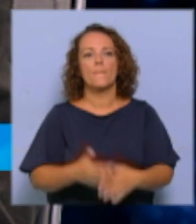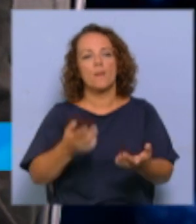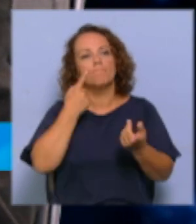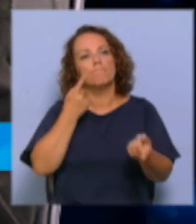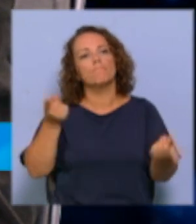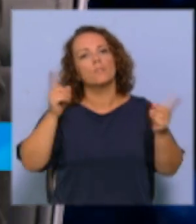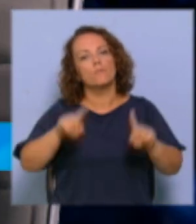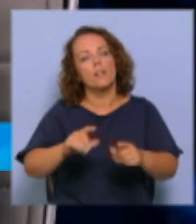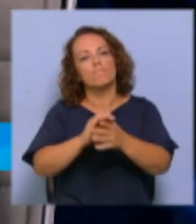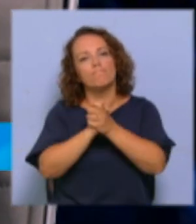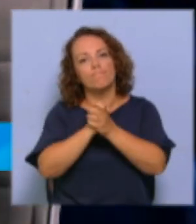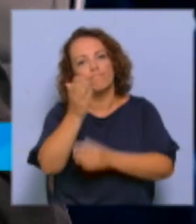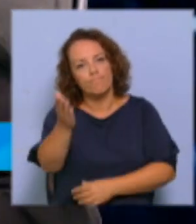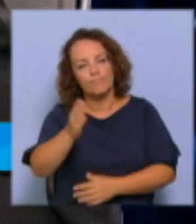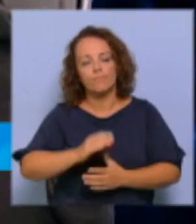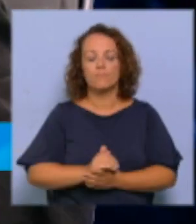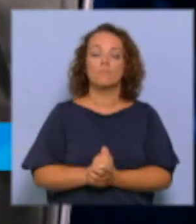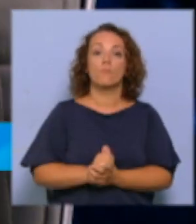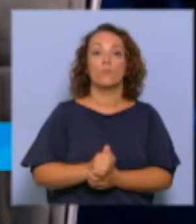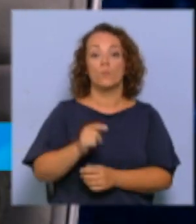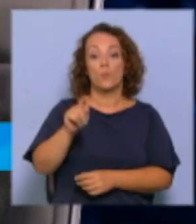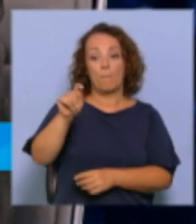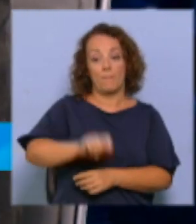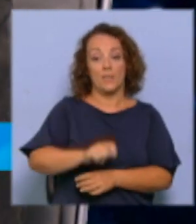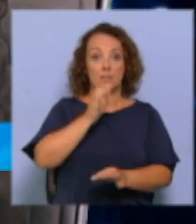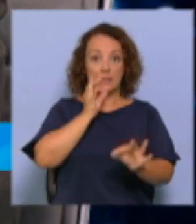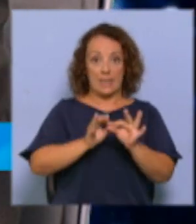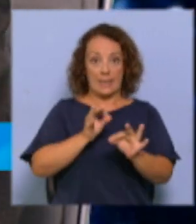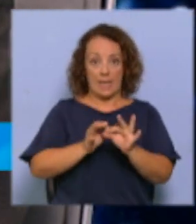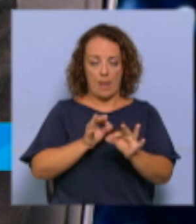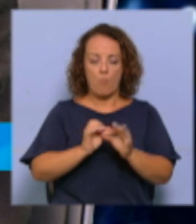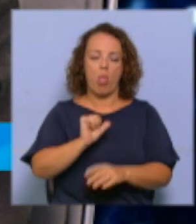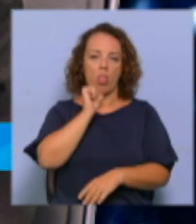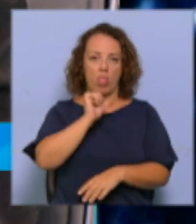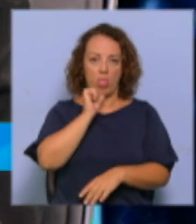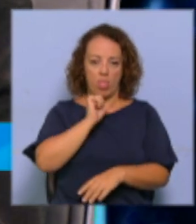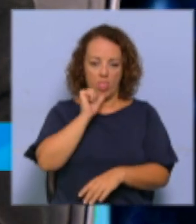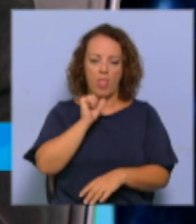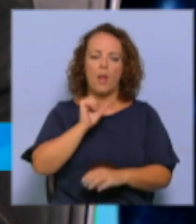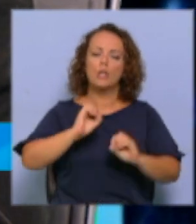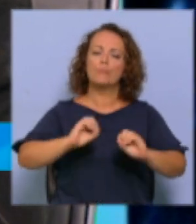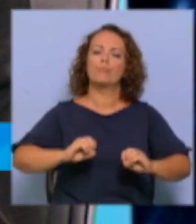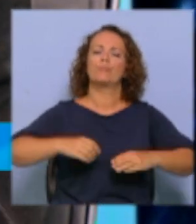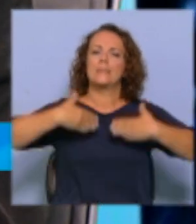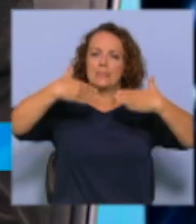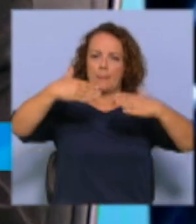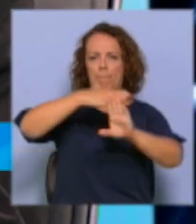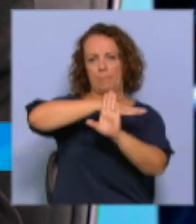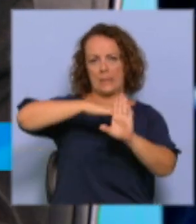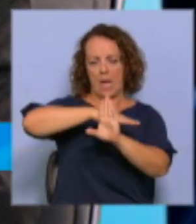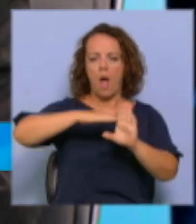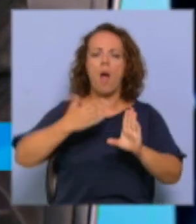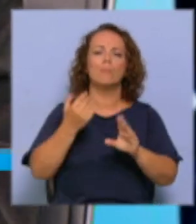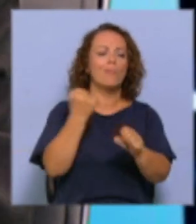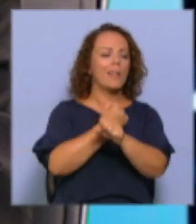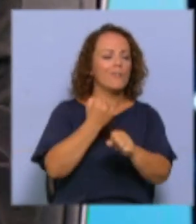saudações, o mês de setembro é tradicionalmente, na primeira parte, um bocadinho o retomar das atividades de caráter